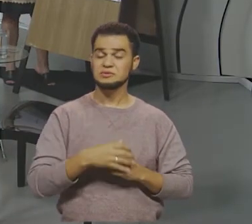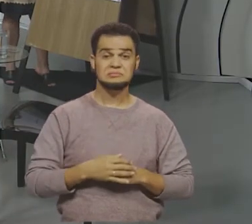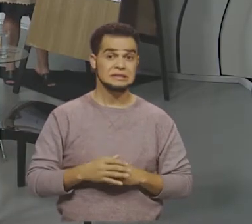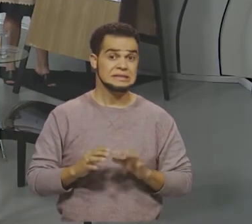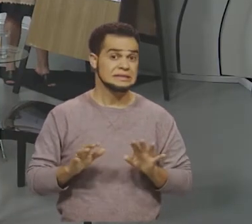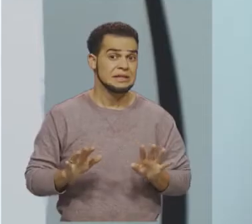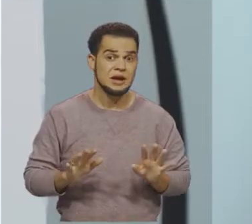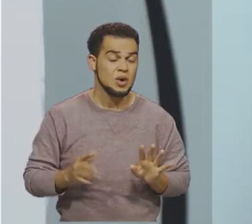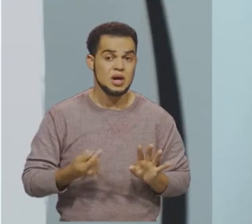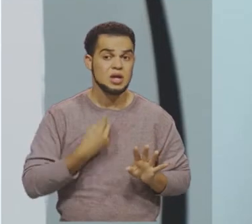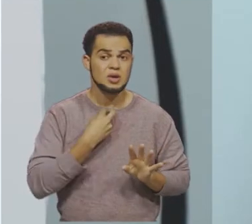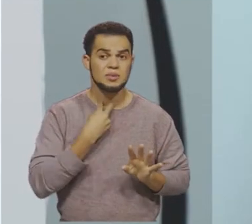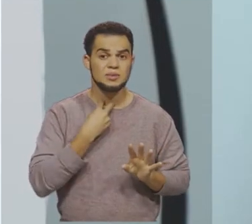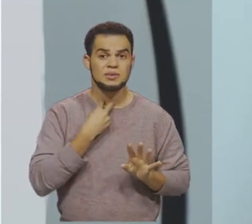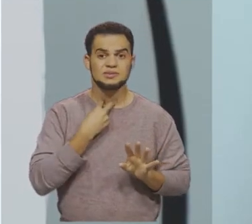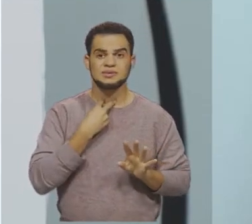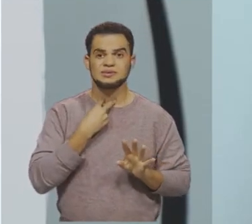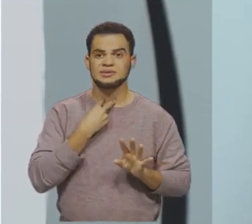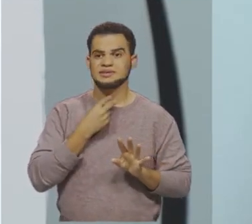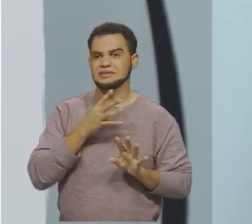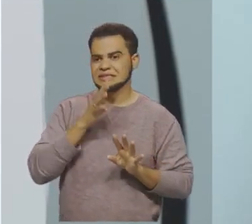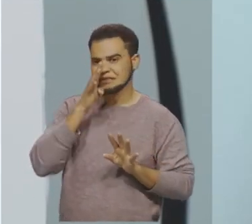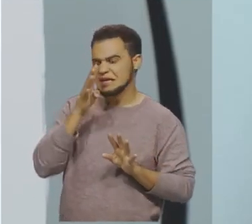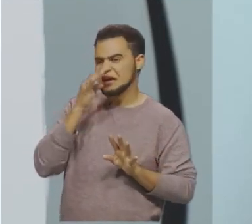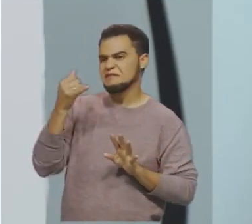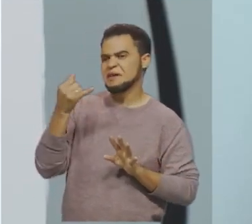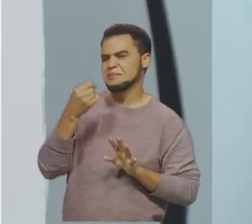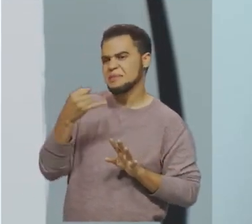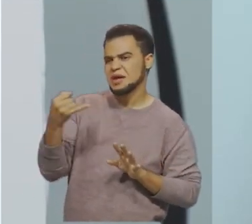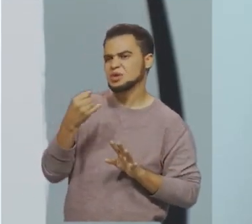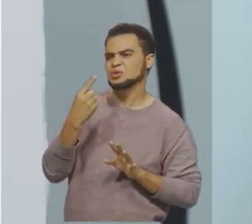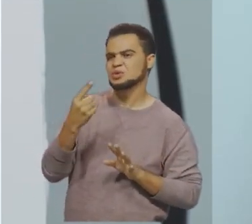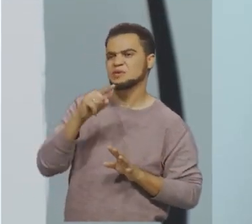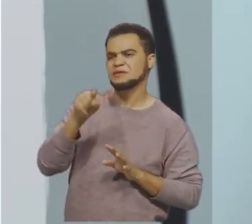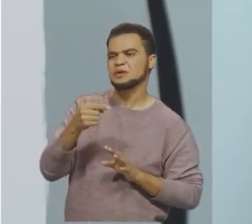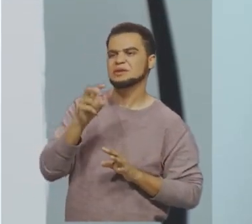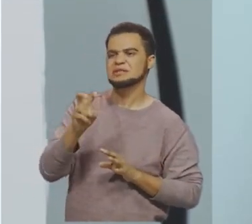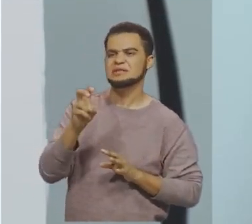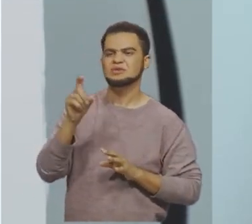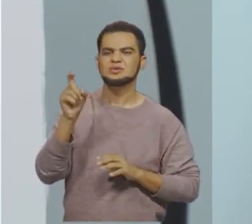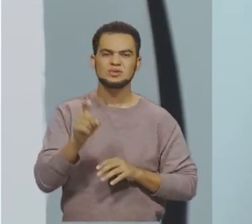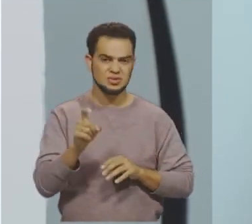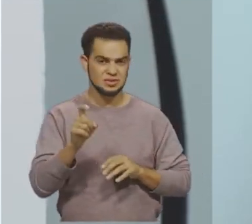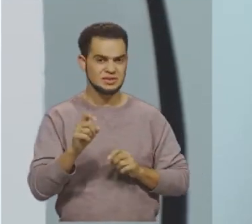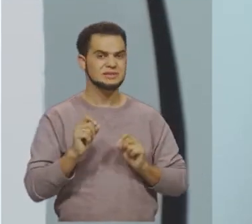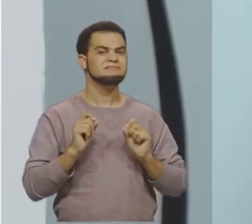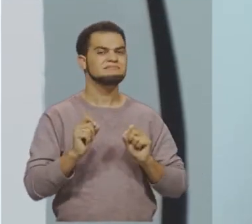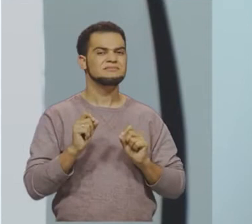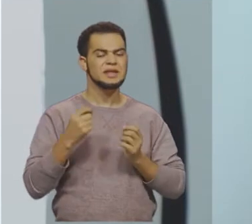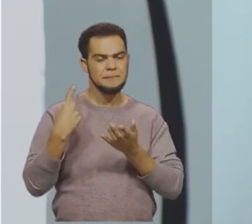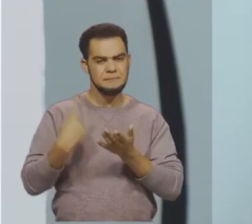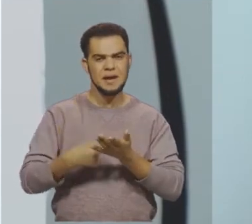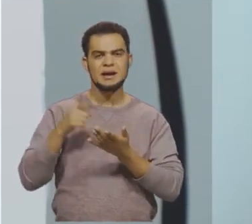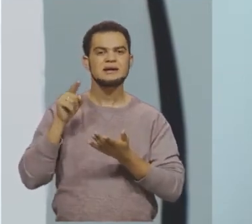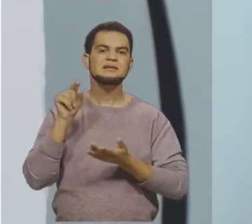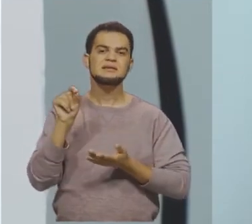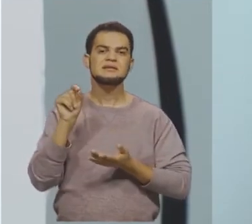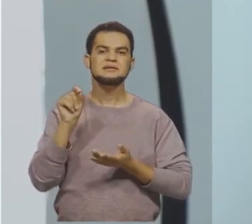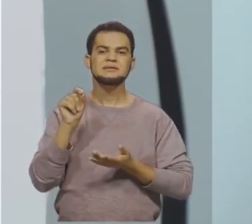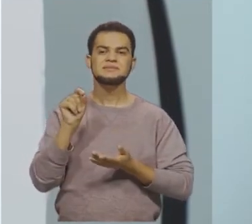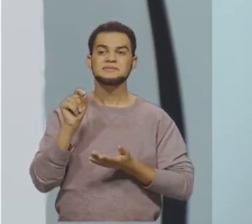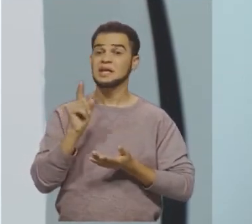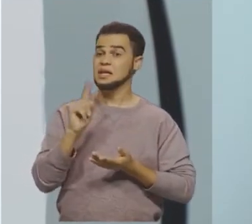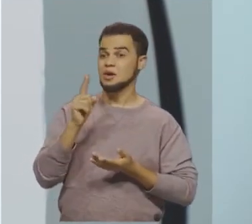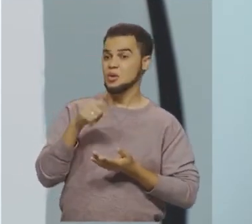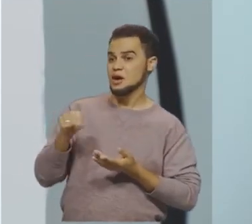posso marcar, se for menos 1,5x, eu vou ter que marcar aqui, neste ponto, e não